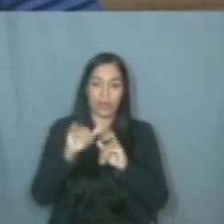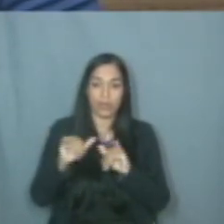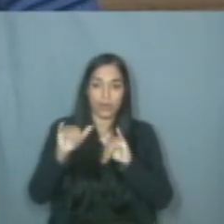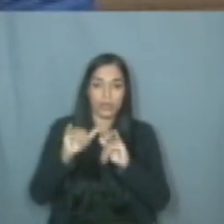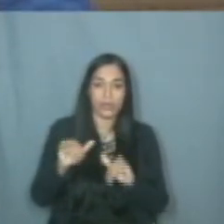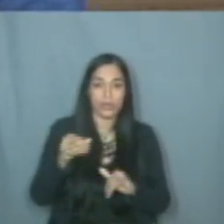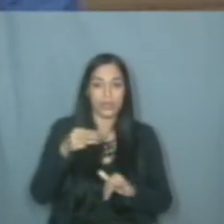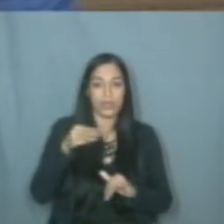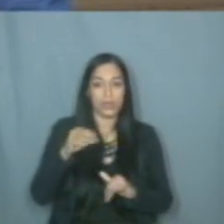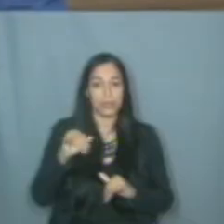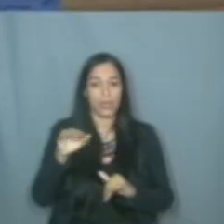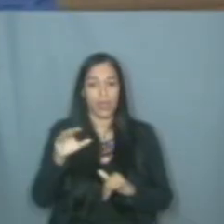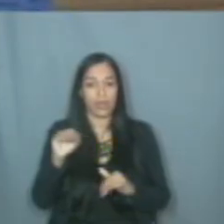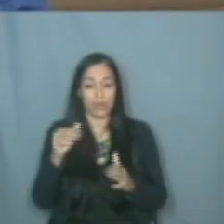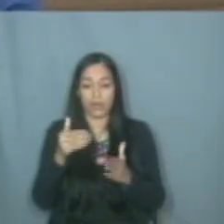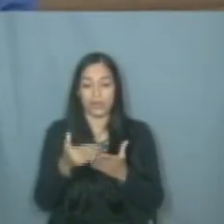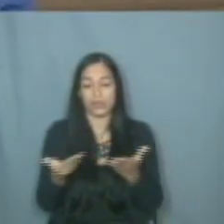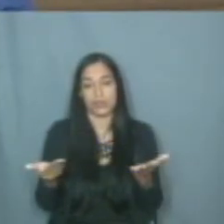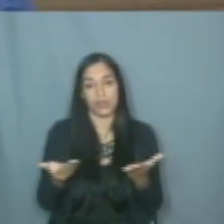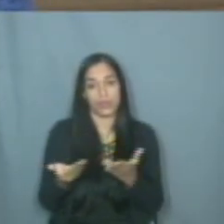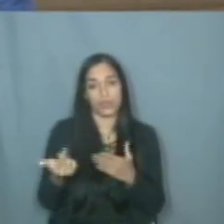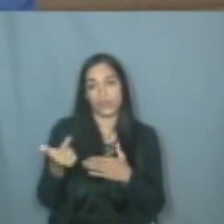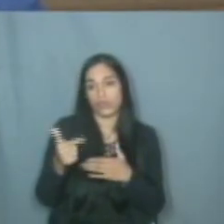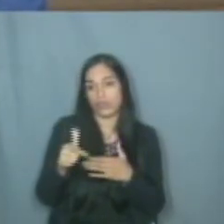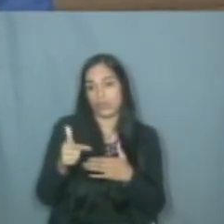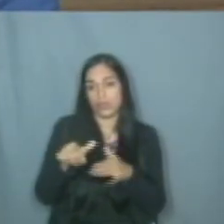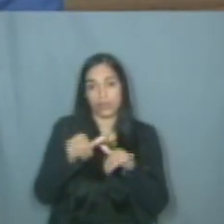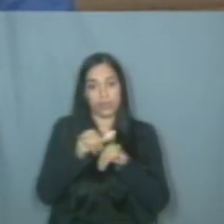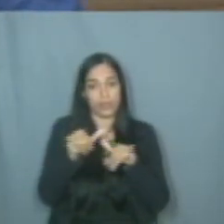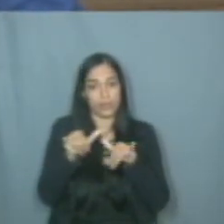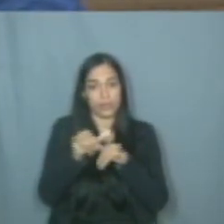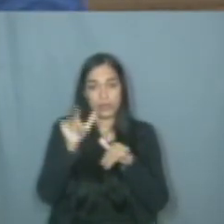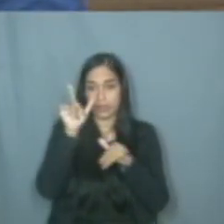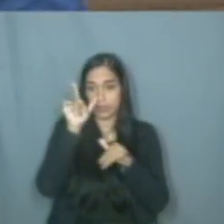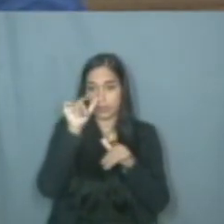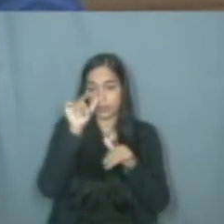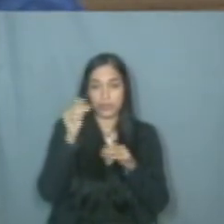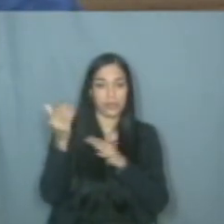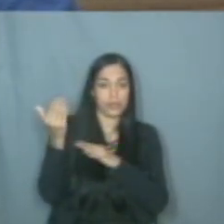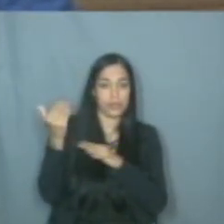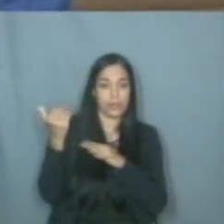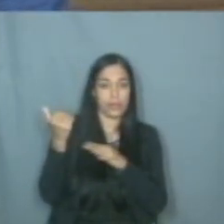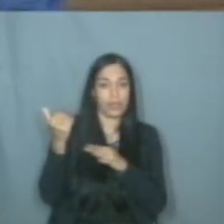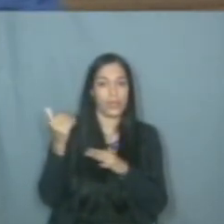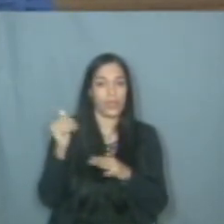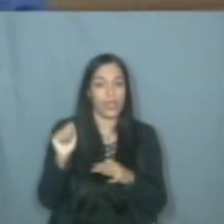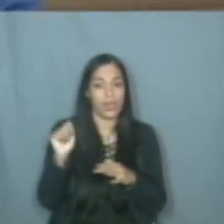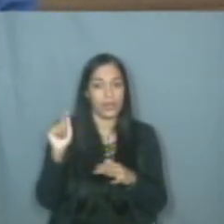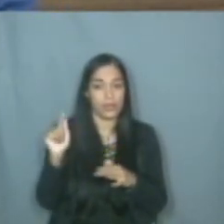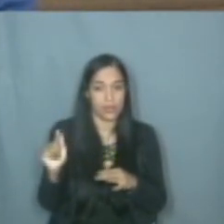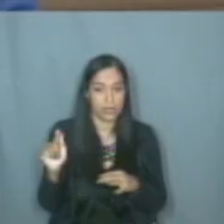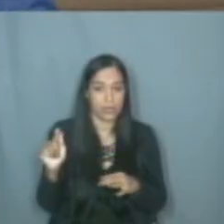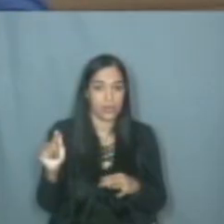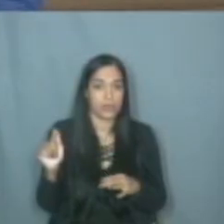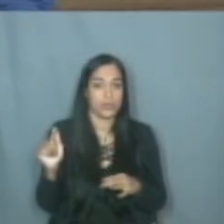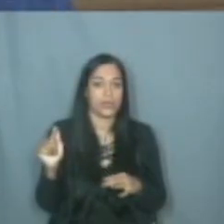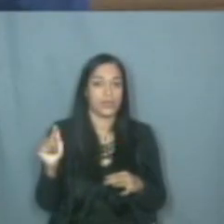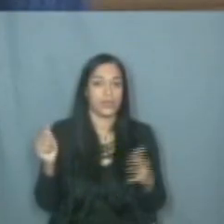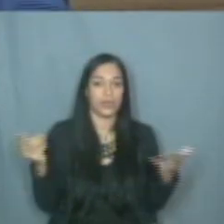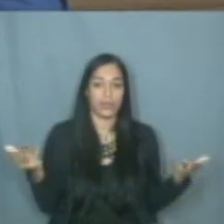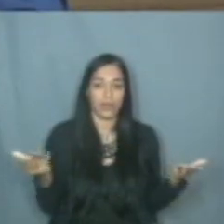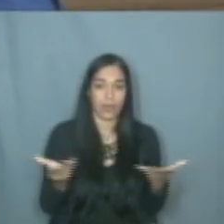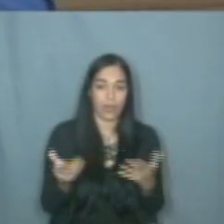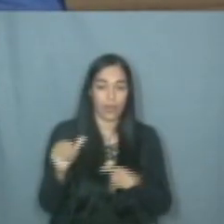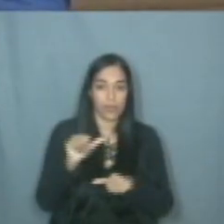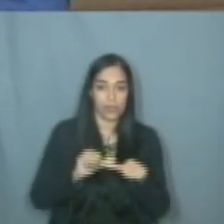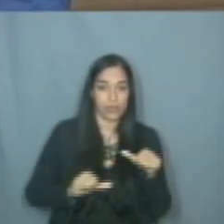maio. Até hoje, não saiu no Diário Oficial. Eles prometeram anteriormente que iria sair em agosto. Agora, já mudaram